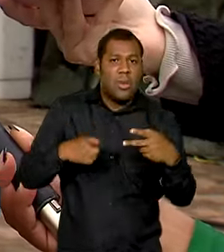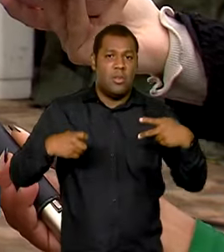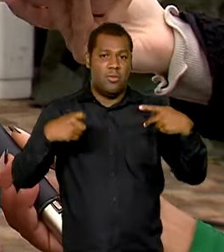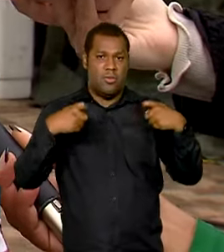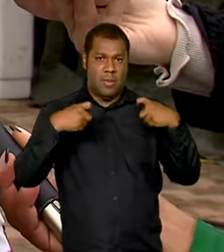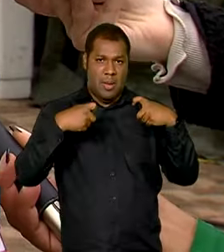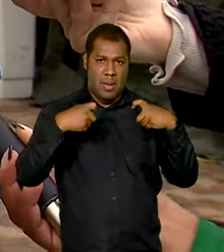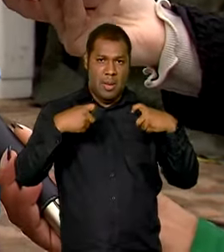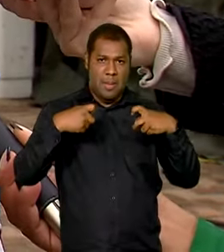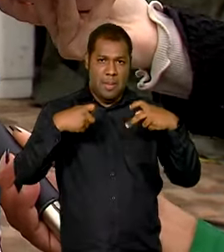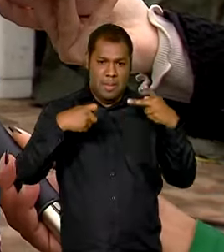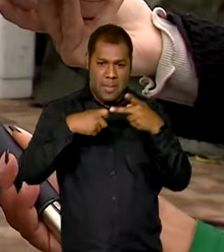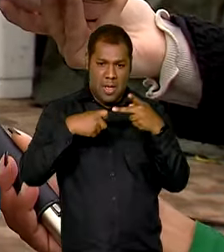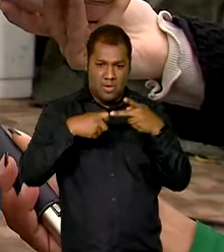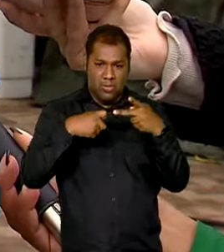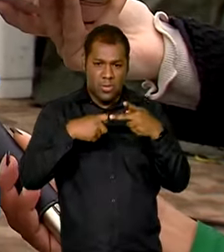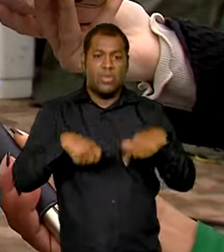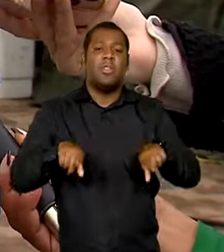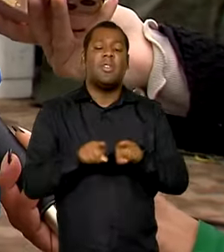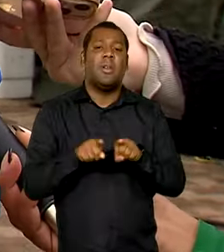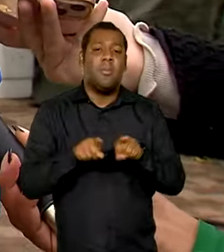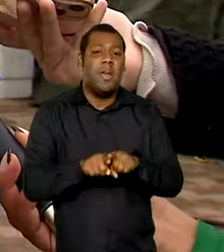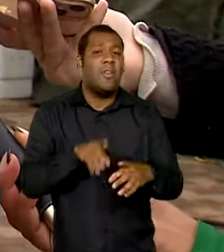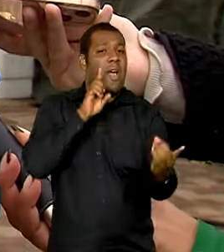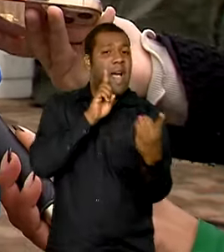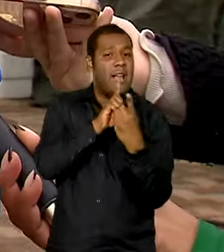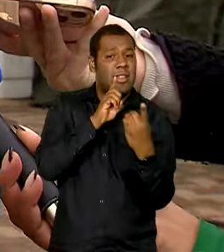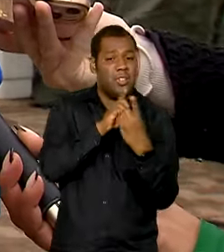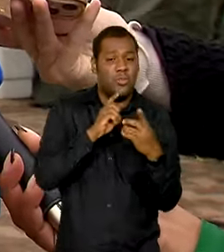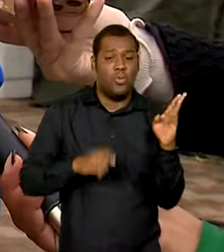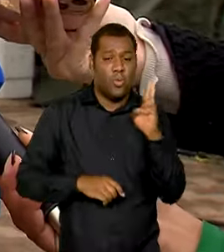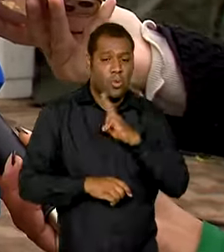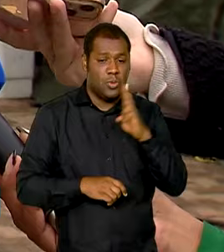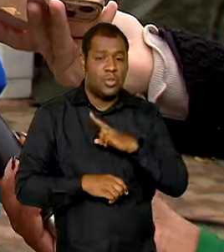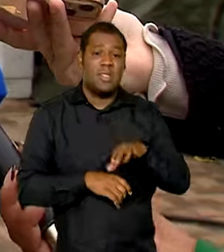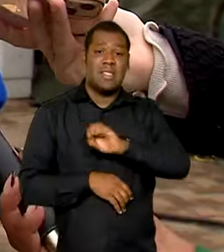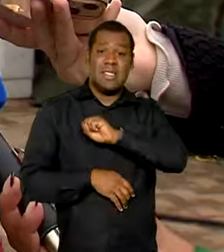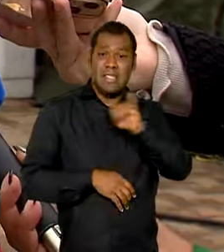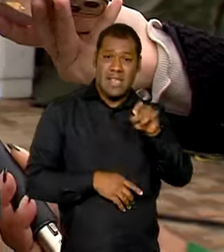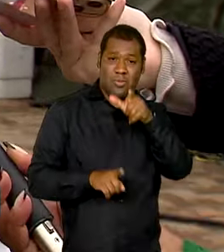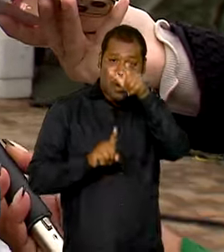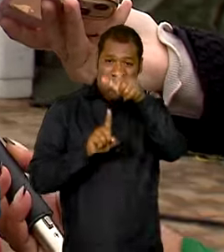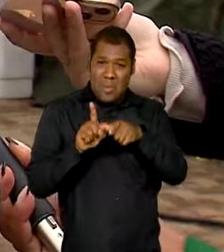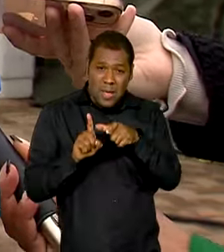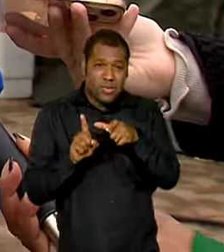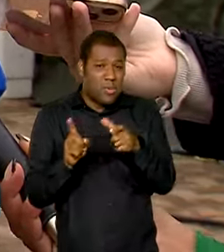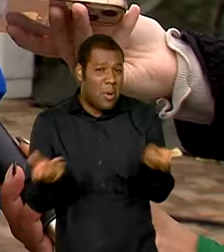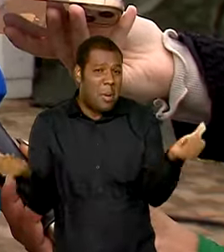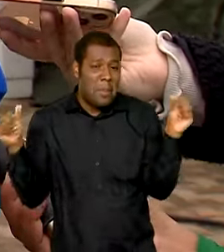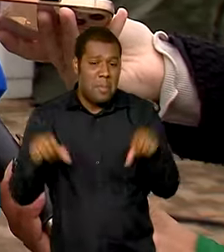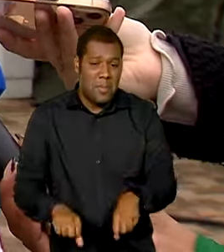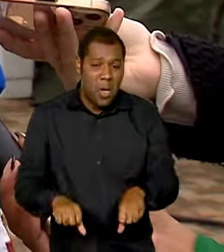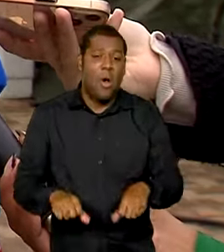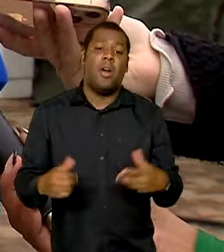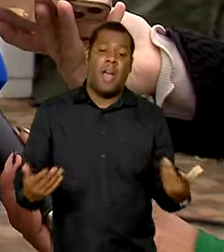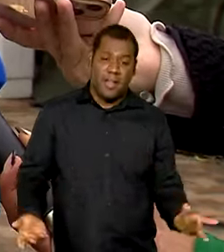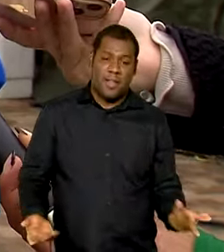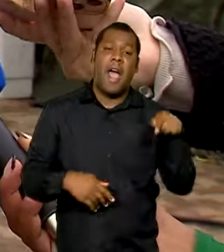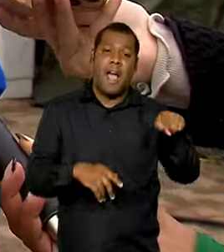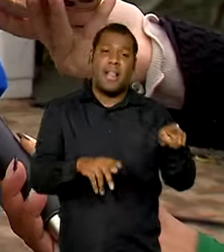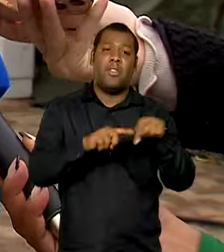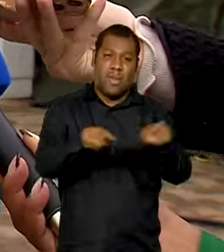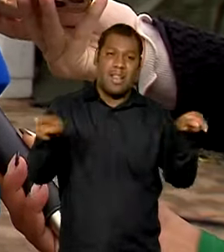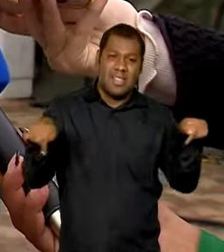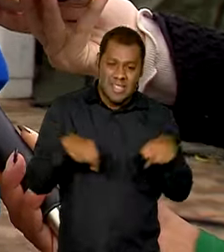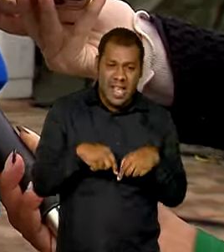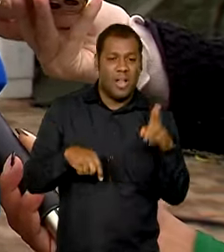de emergência, que não é para atender uma emergência externa. Se algum paciente evoluir mal, eu tenho como estabilizá-lo, então nós não